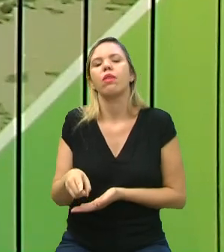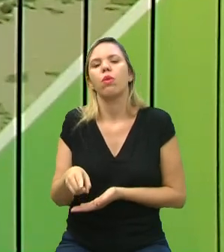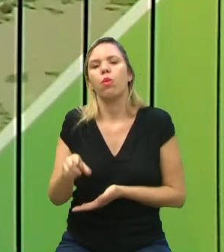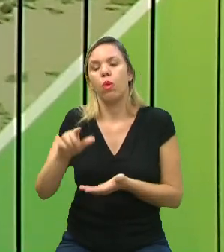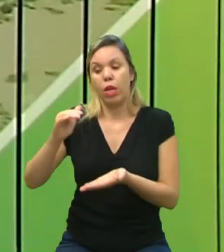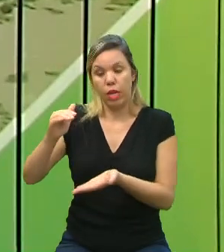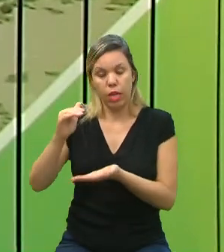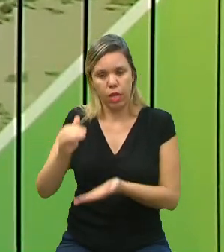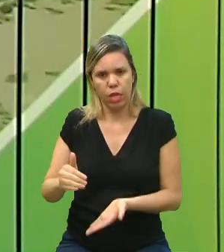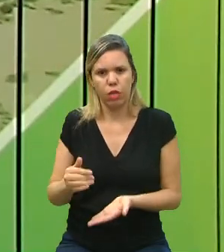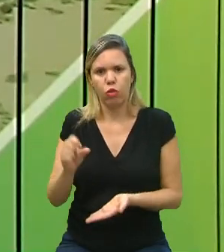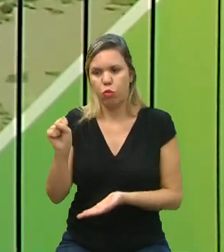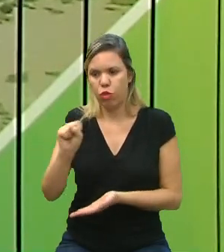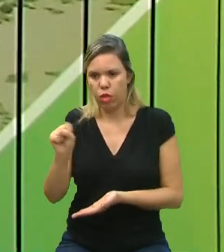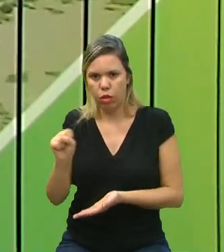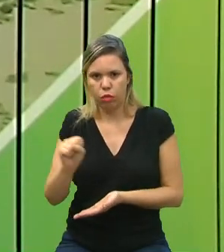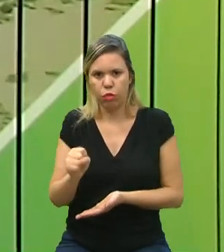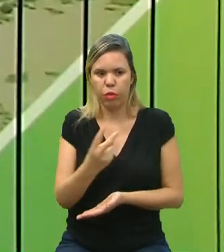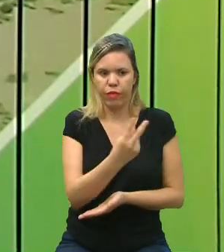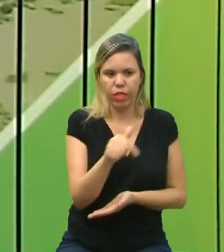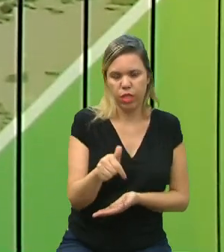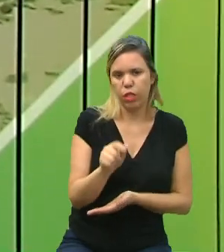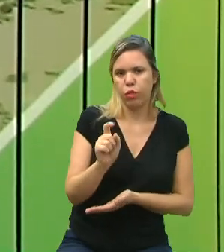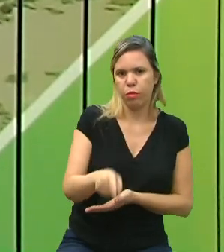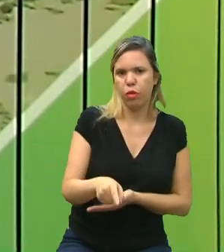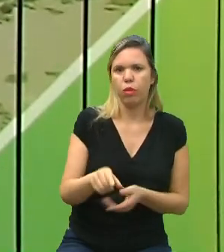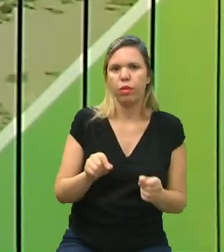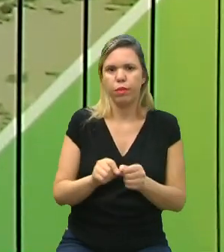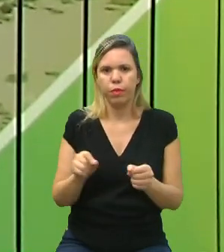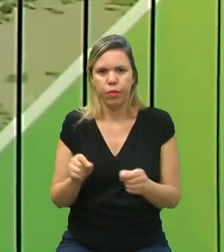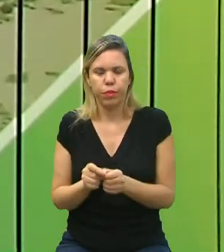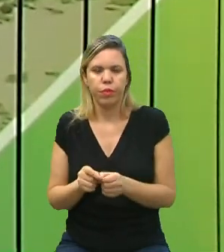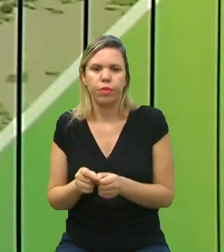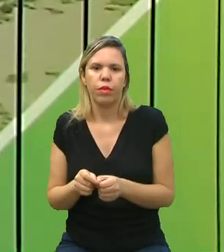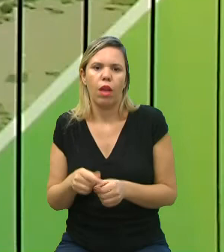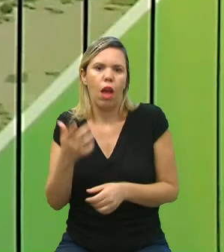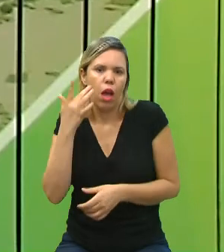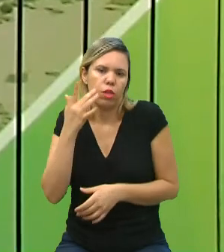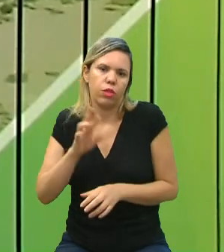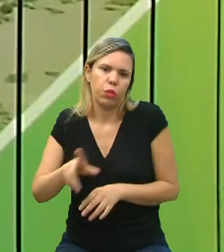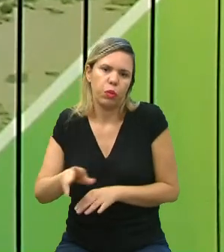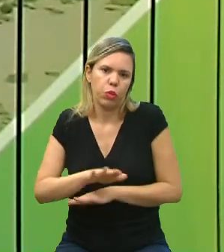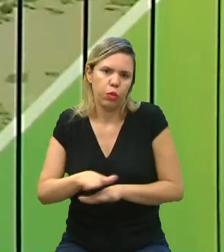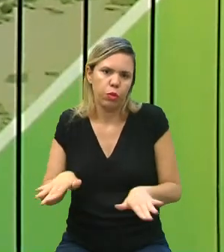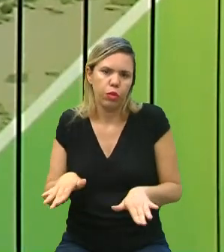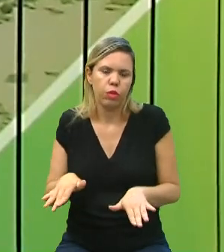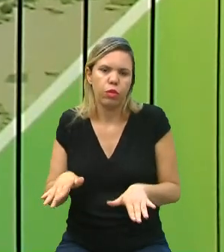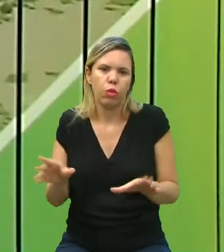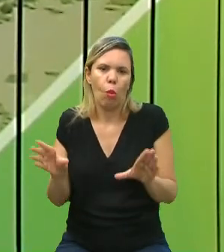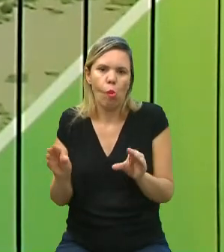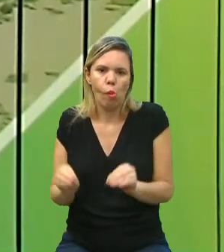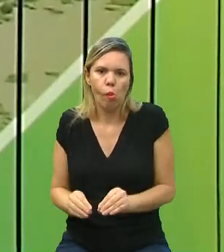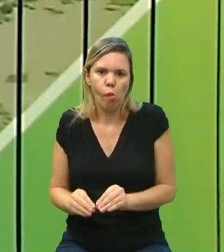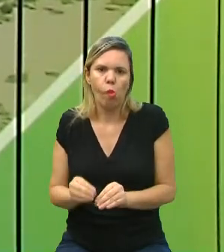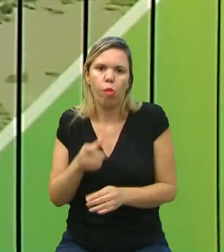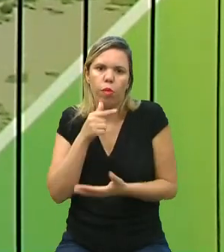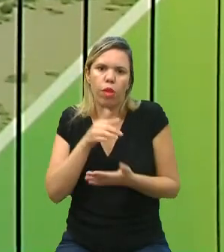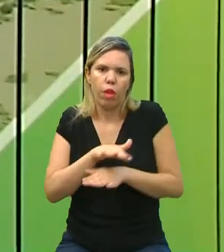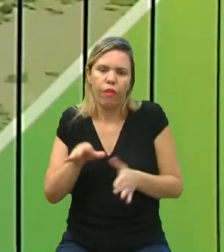Sabesp descarta a possibilidade de desabastecimento de água, mas deixa um alerta para que as